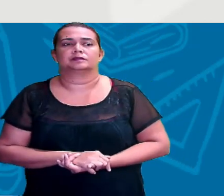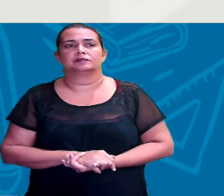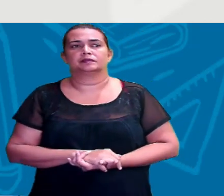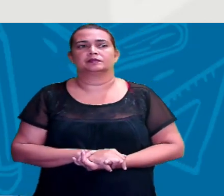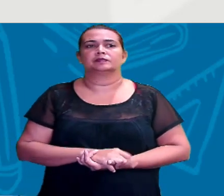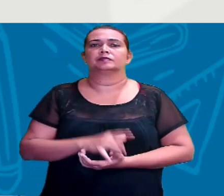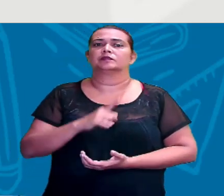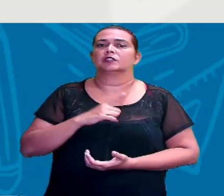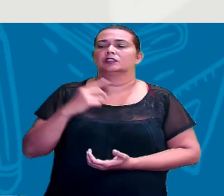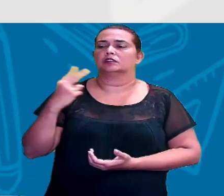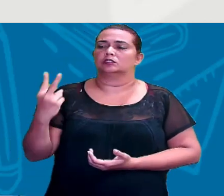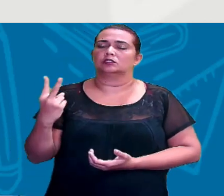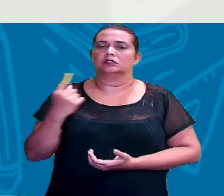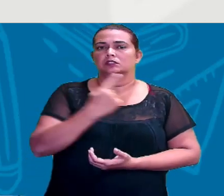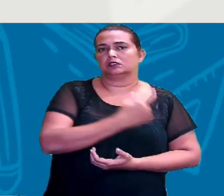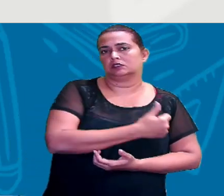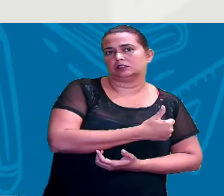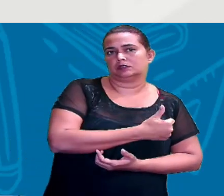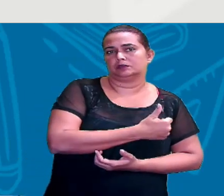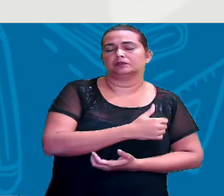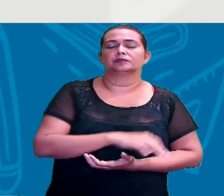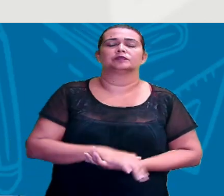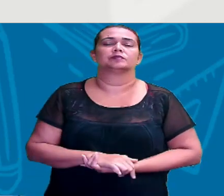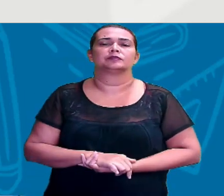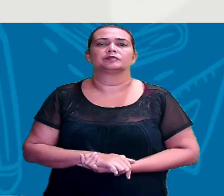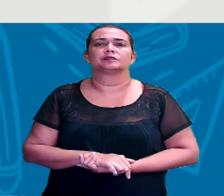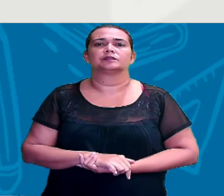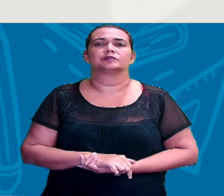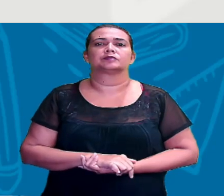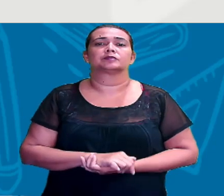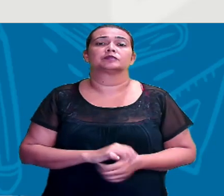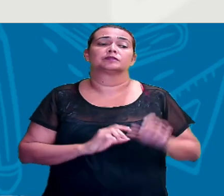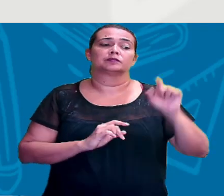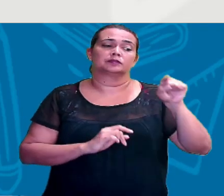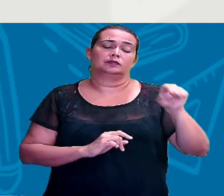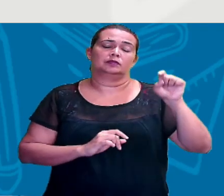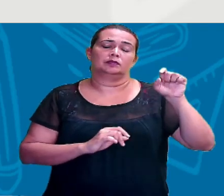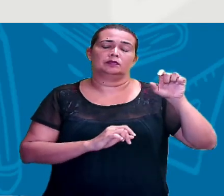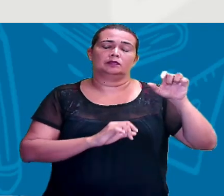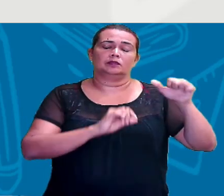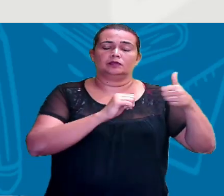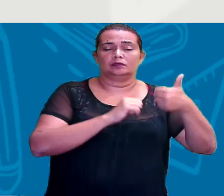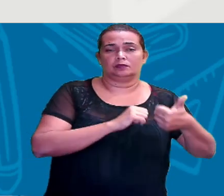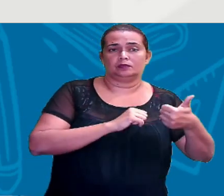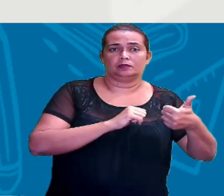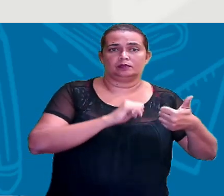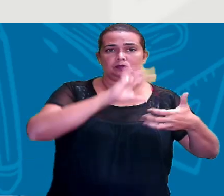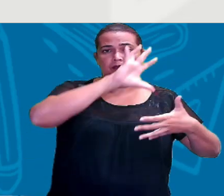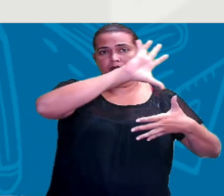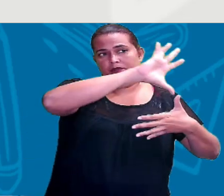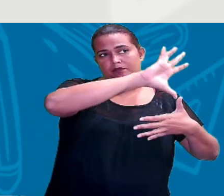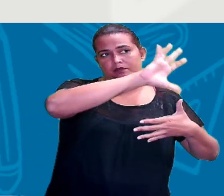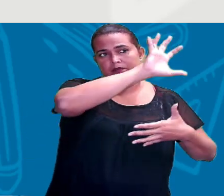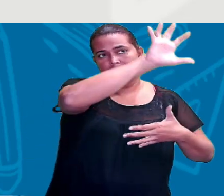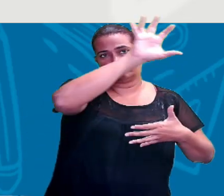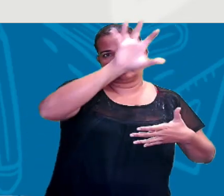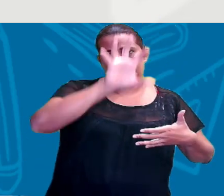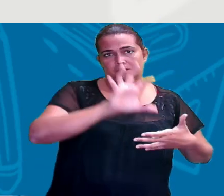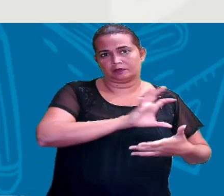e o mapa 1. O mapa 1, ele faz uma divisão, uma regionalização